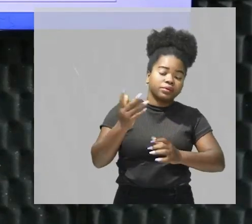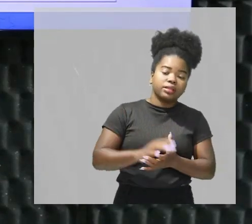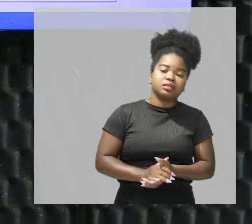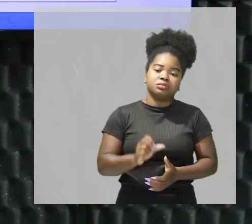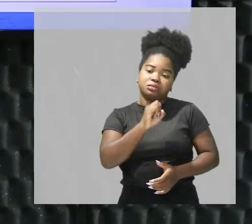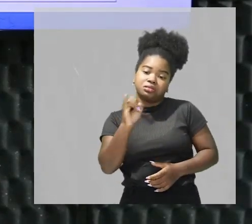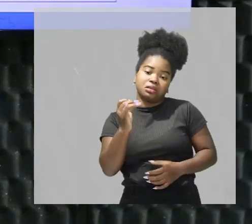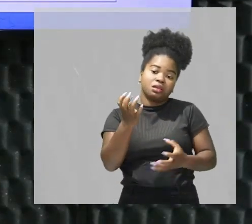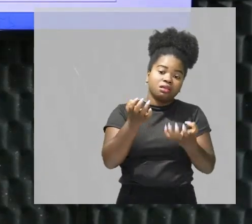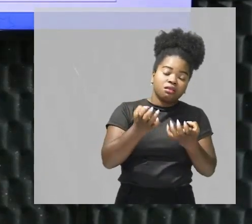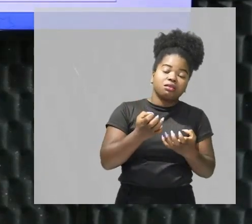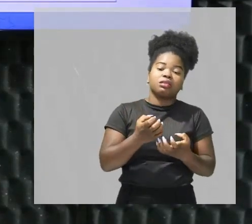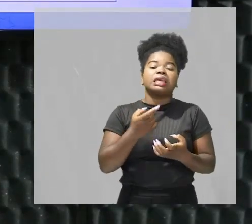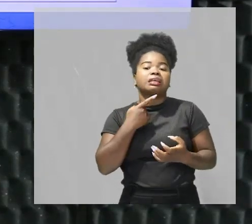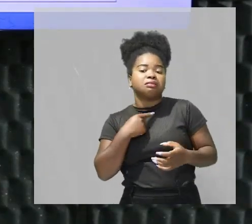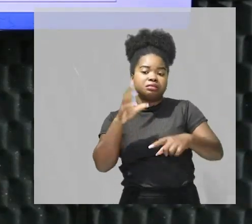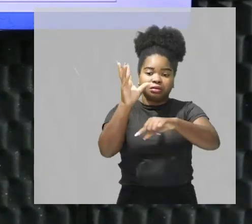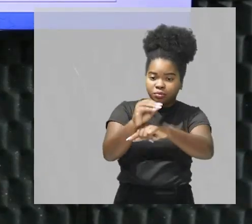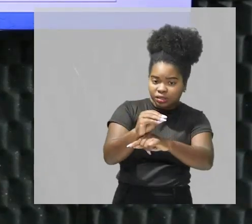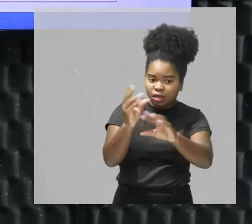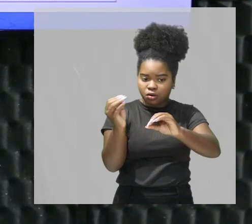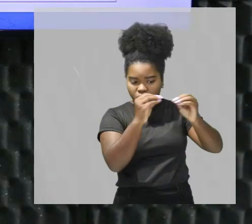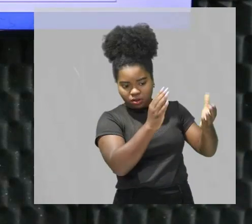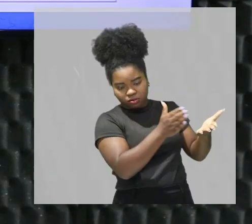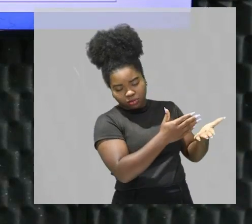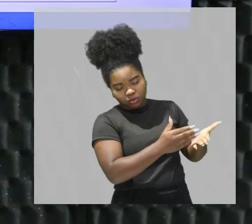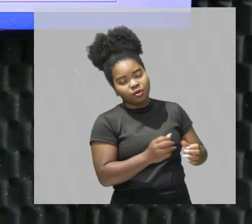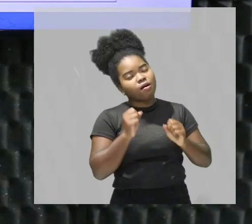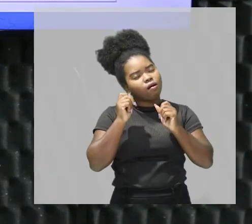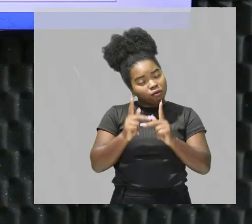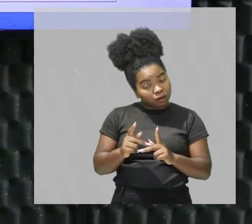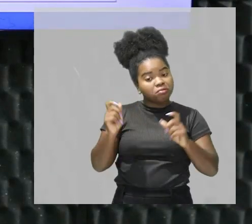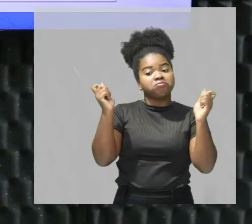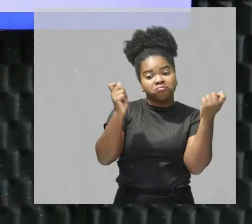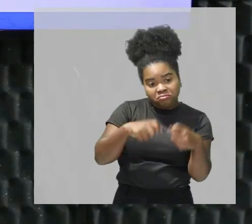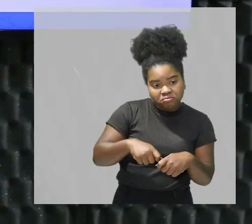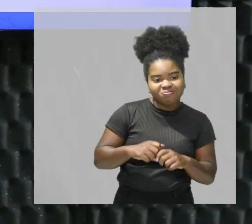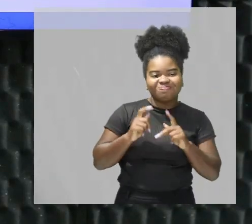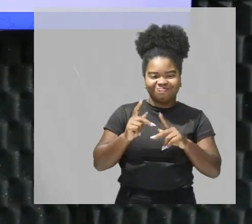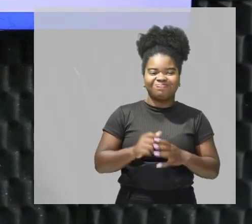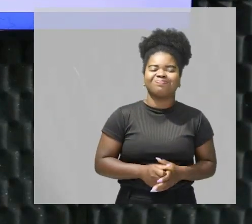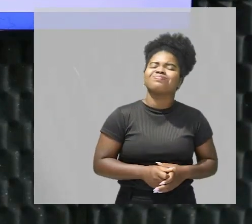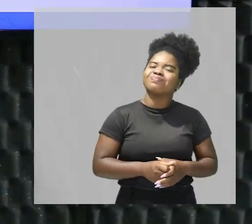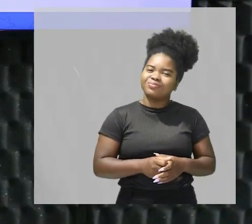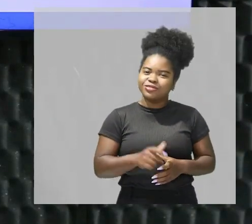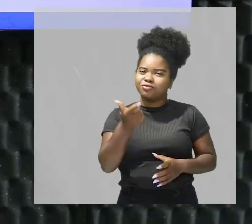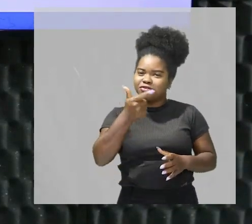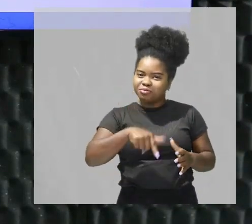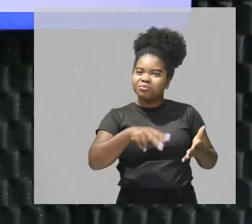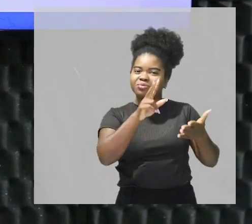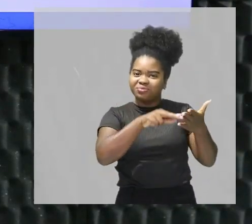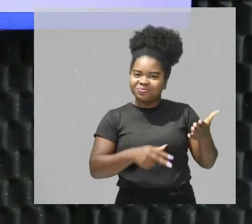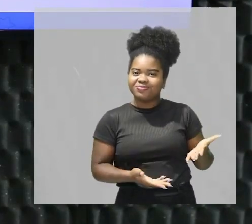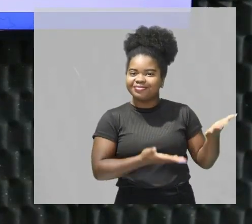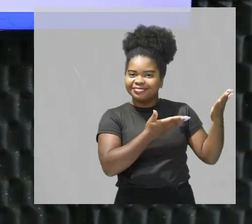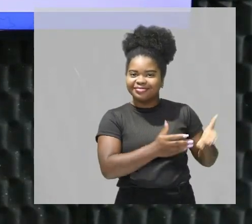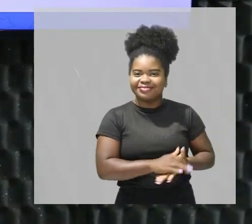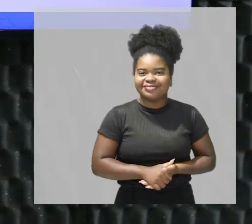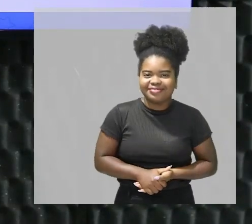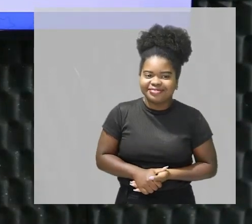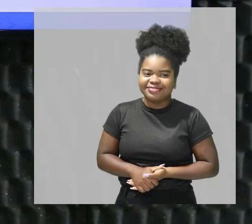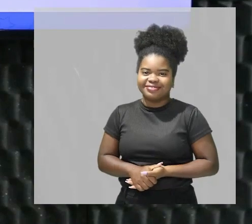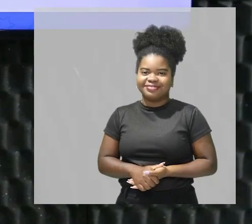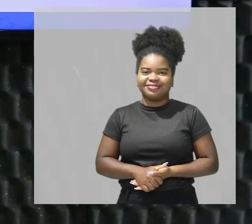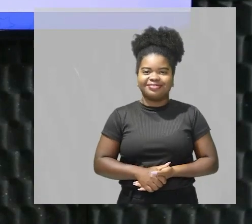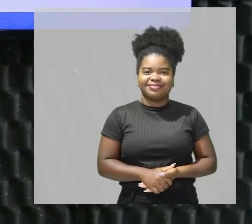passar essa tabela para o seu caderno, beleza, pode fazer, ok? Então, vamos lá. Qual das etapas